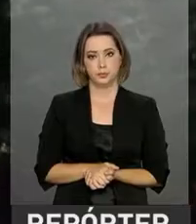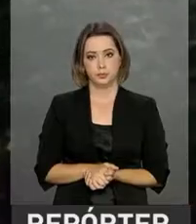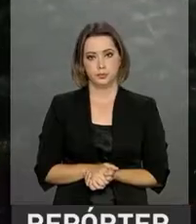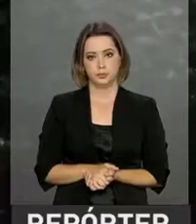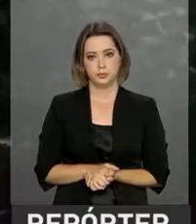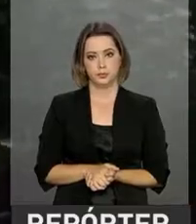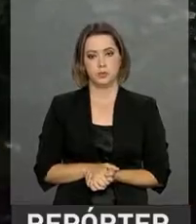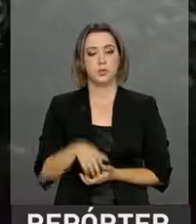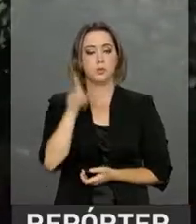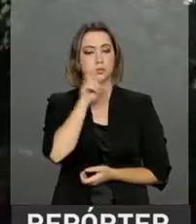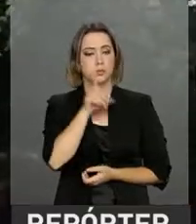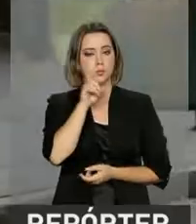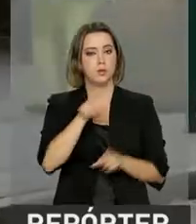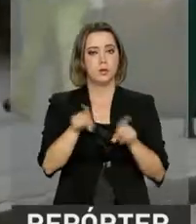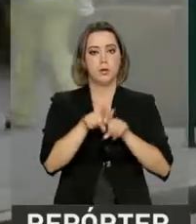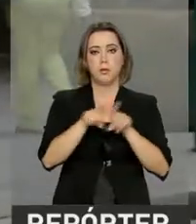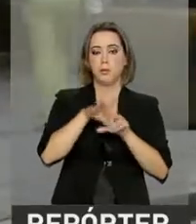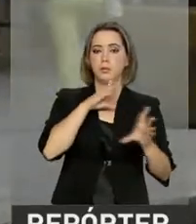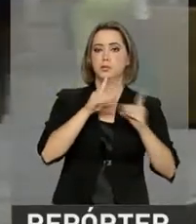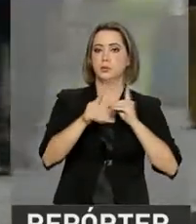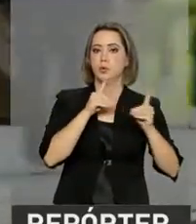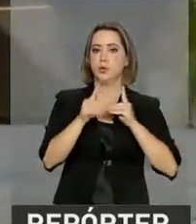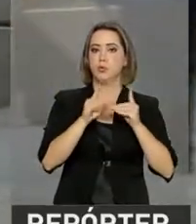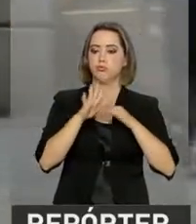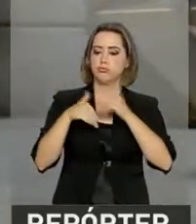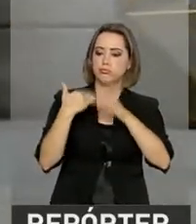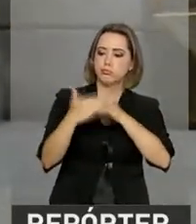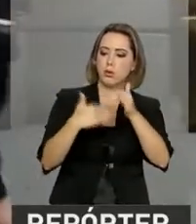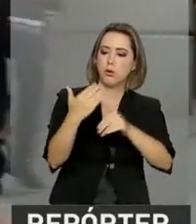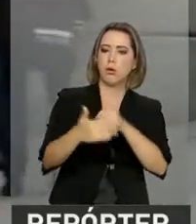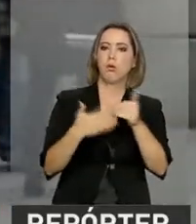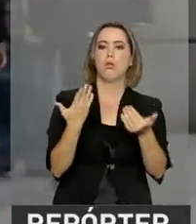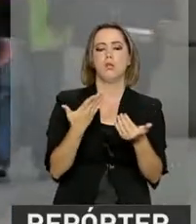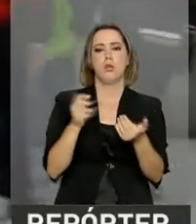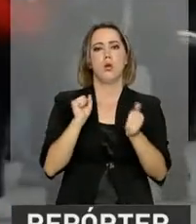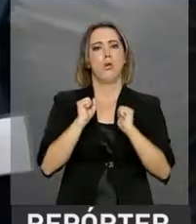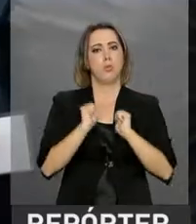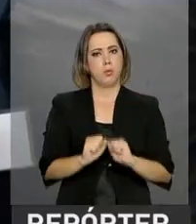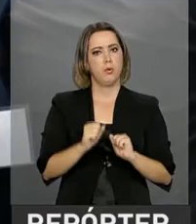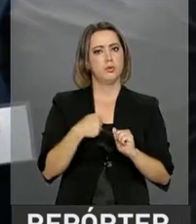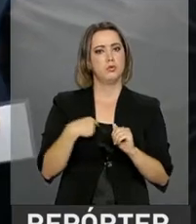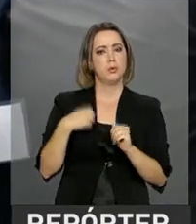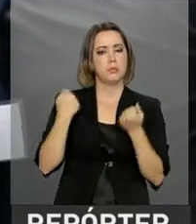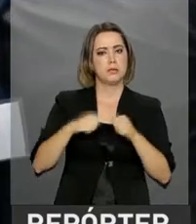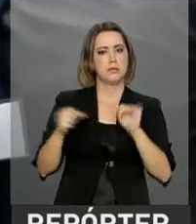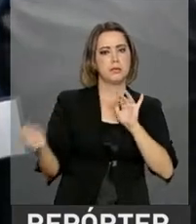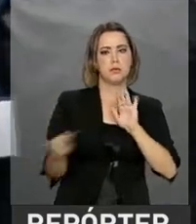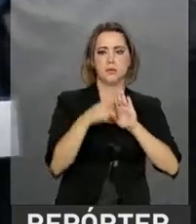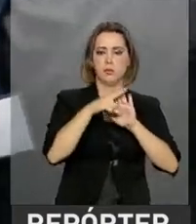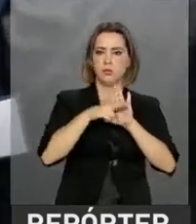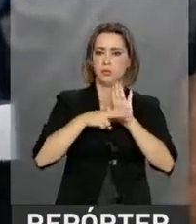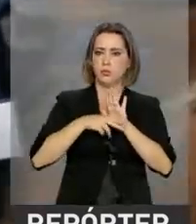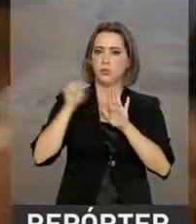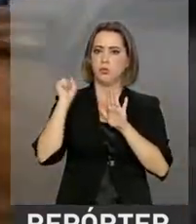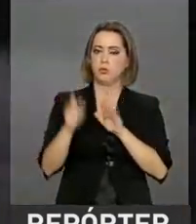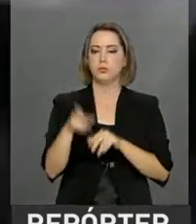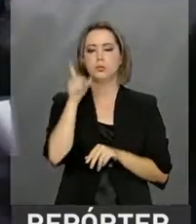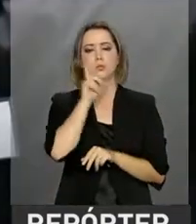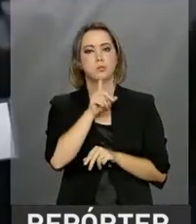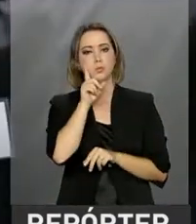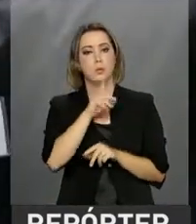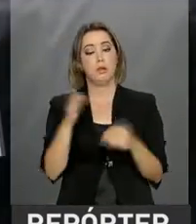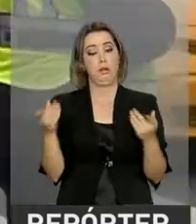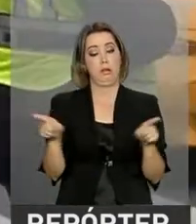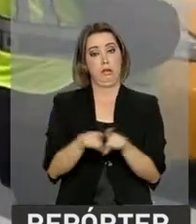discute a sustentabilidade da Previdência. Republicanos dizem que é preciso reformar o sistema e uma das propostas é aumentar a idade mínima